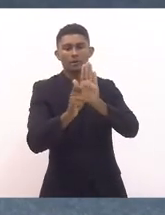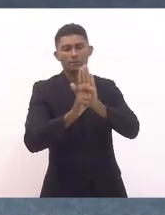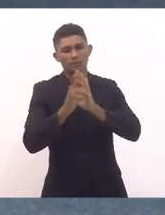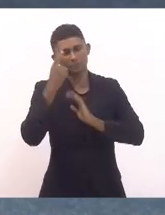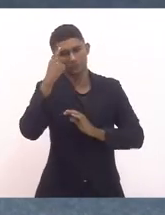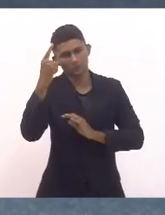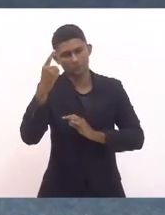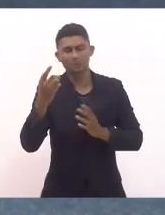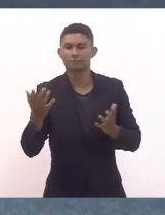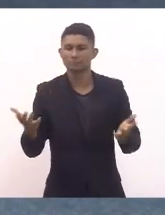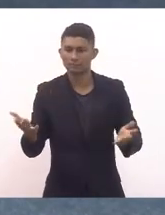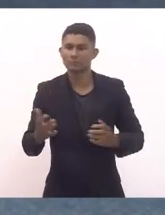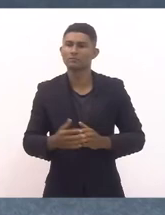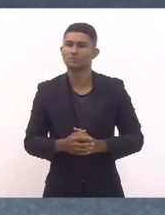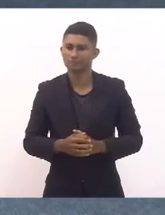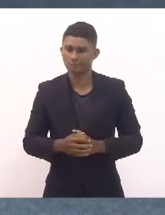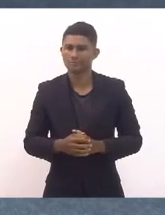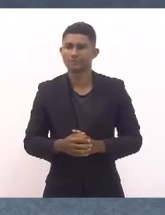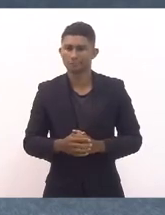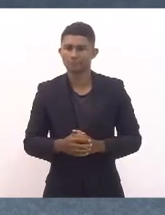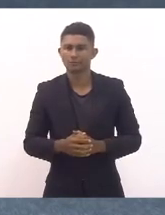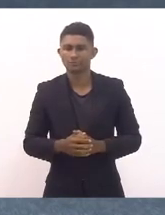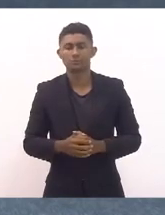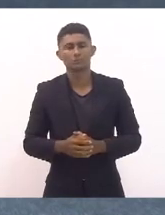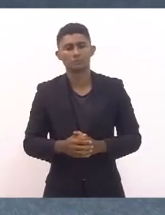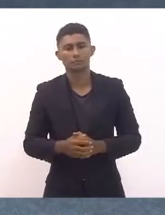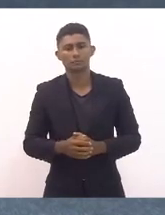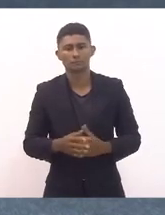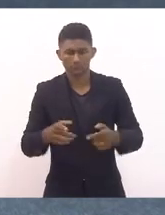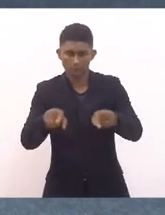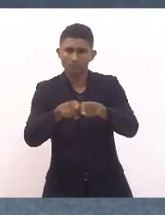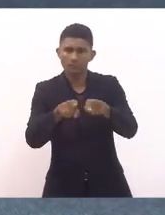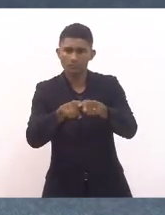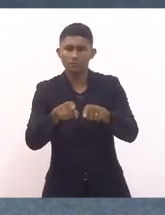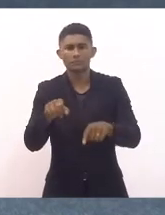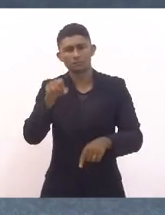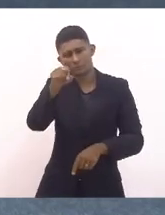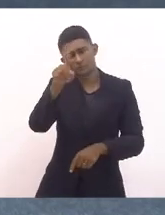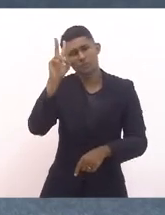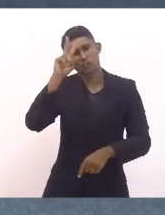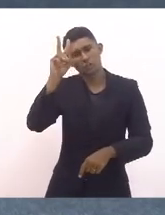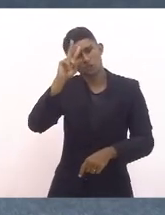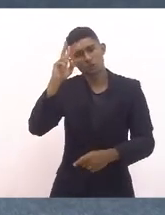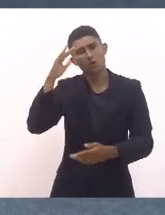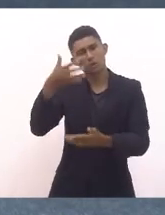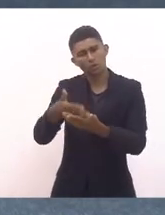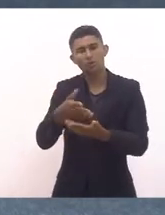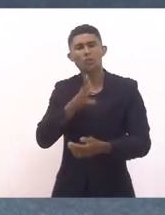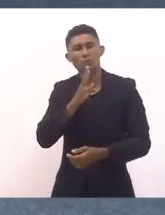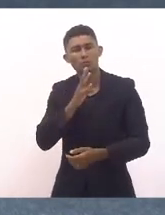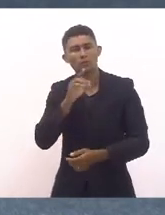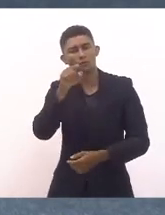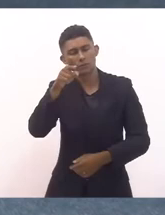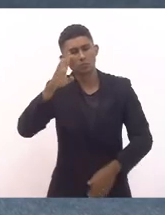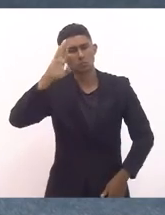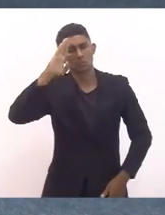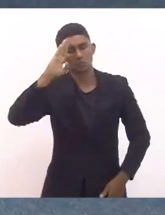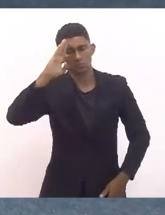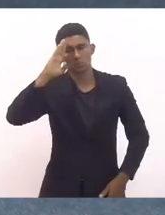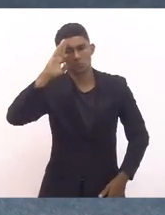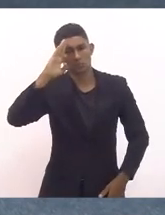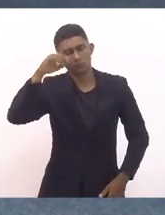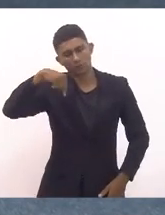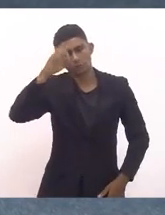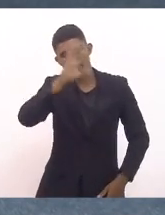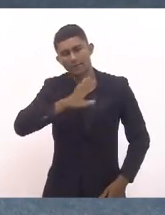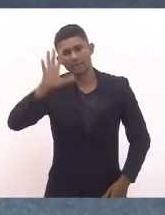claro, da mesma forma que conheço a trajetória de Vossa Excelência, sargento do Exército Brasileiro,